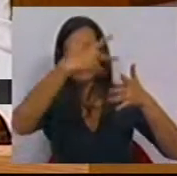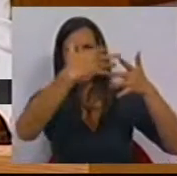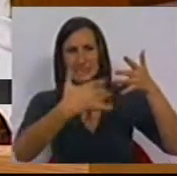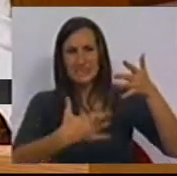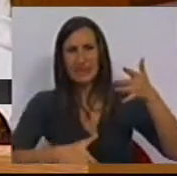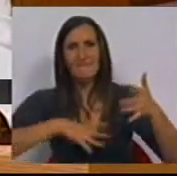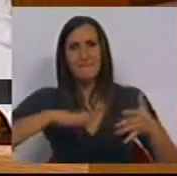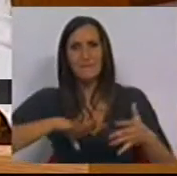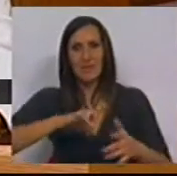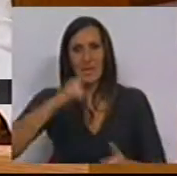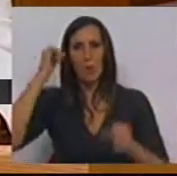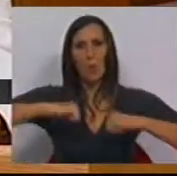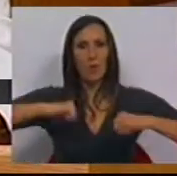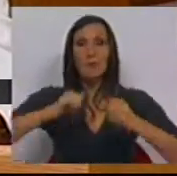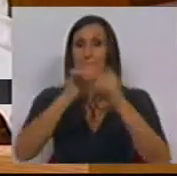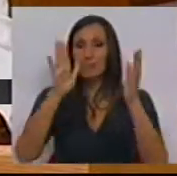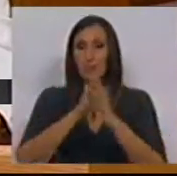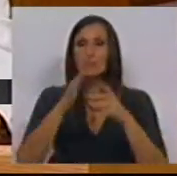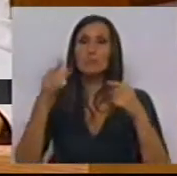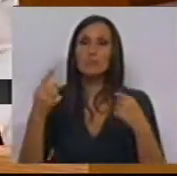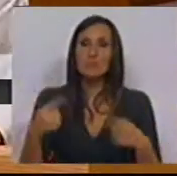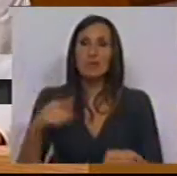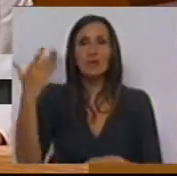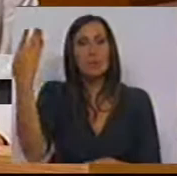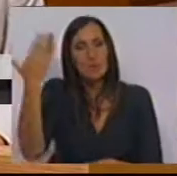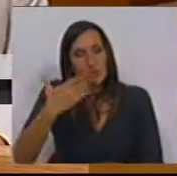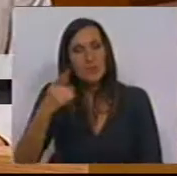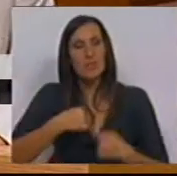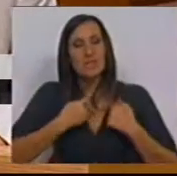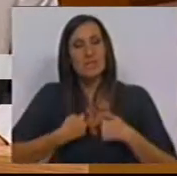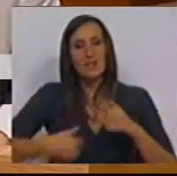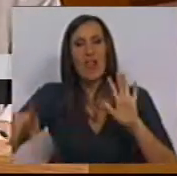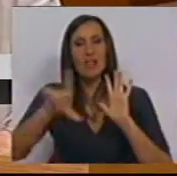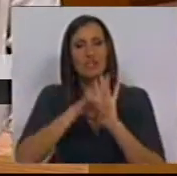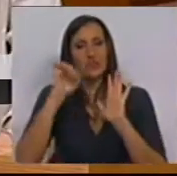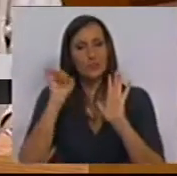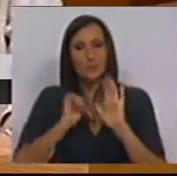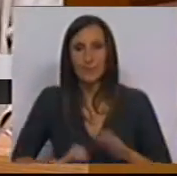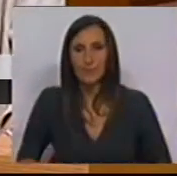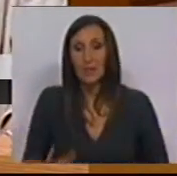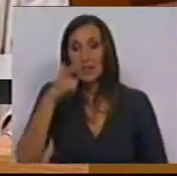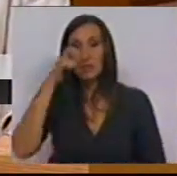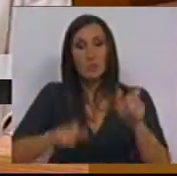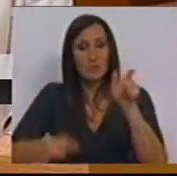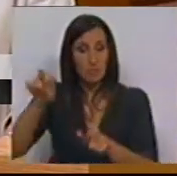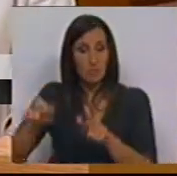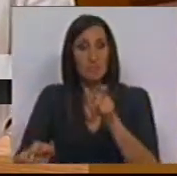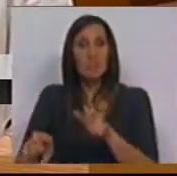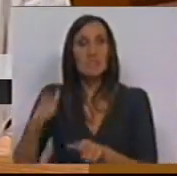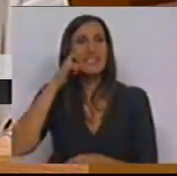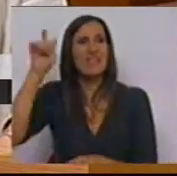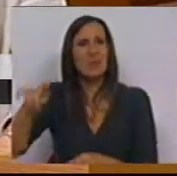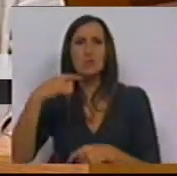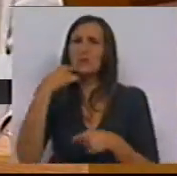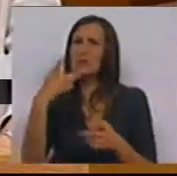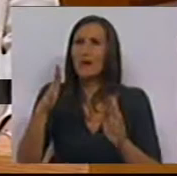cidadãos signatários, todos eles titulares do direito de iniciativa legislativa. Os cidadãos referem que é